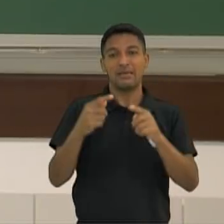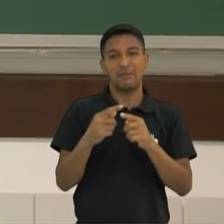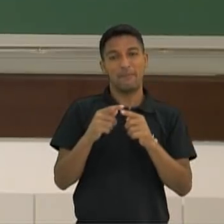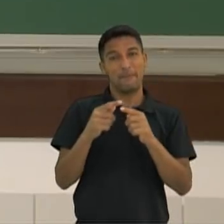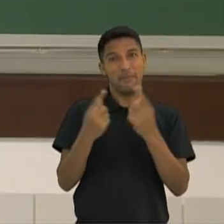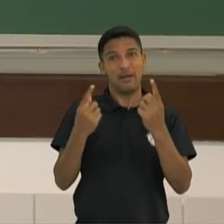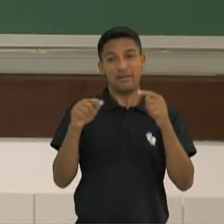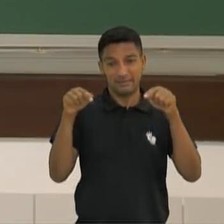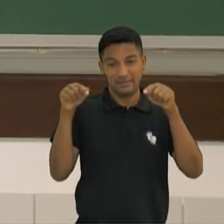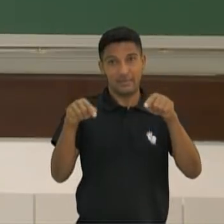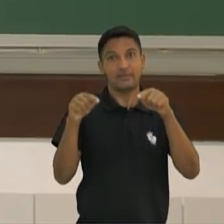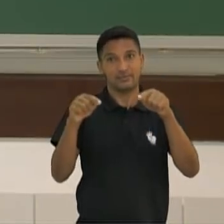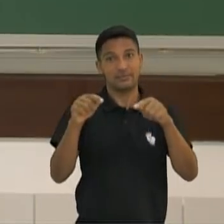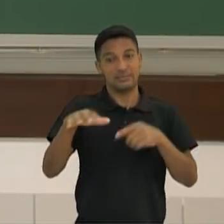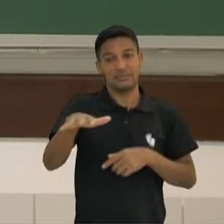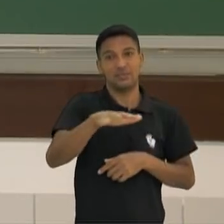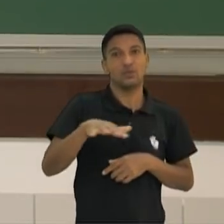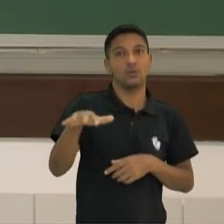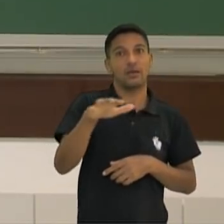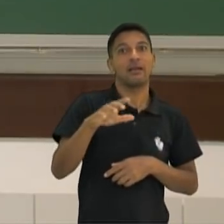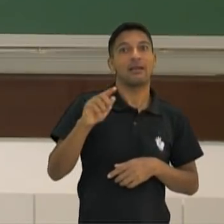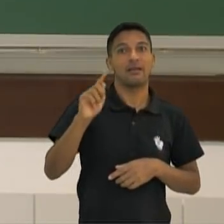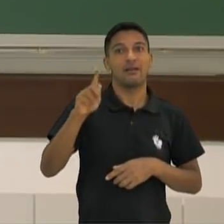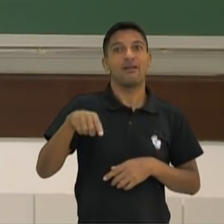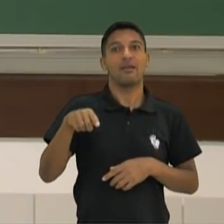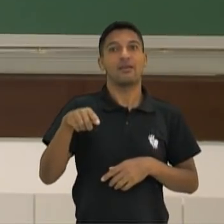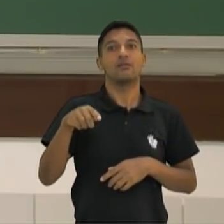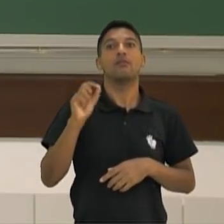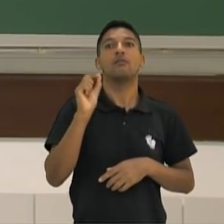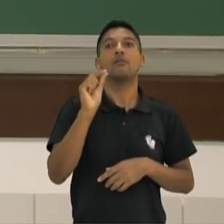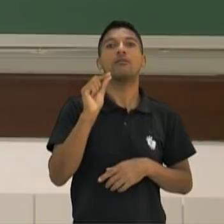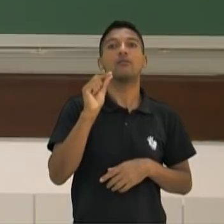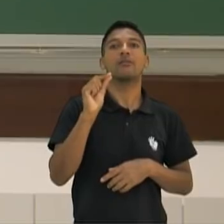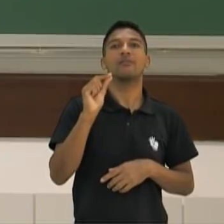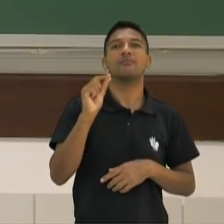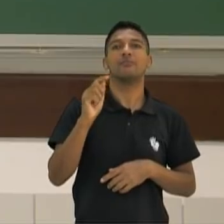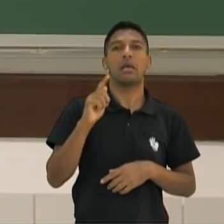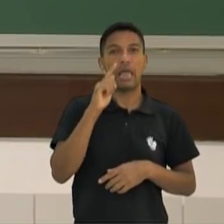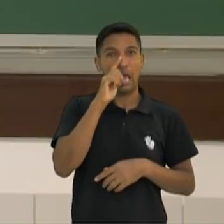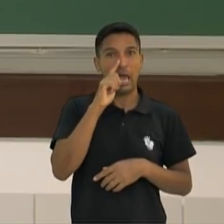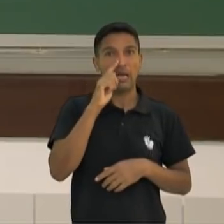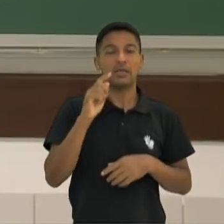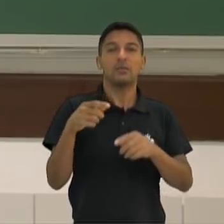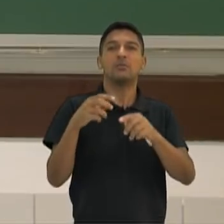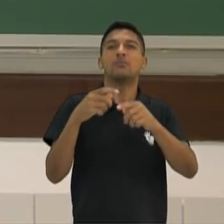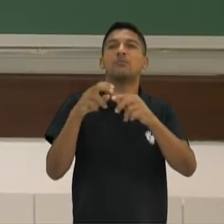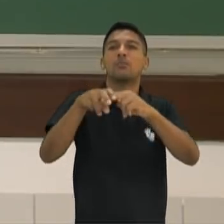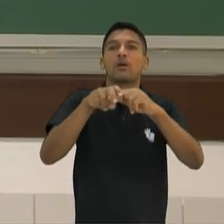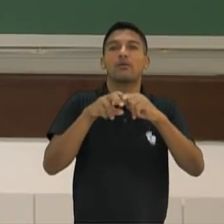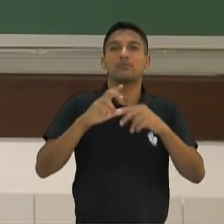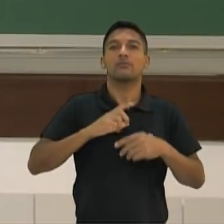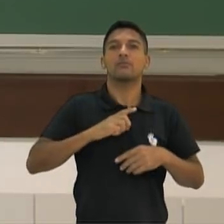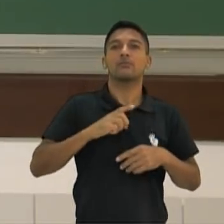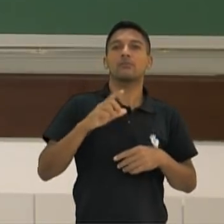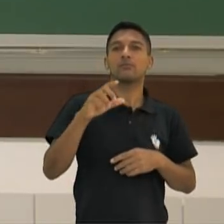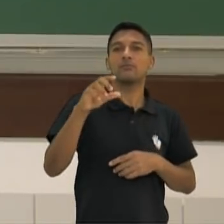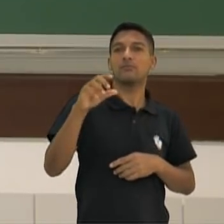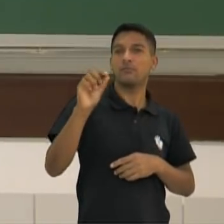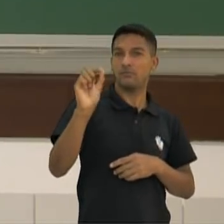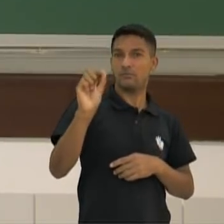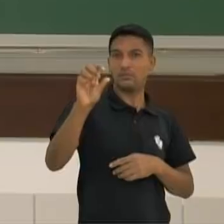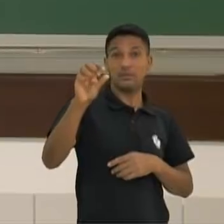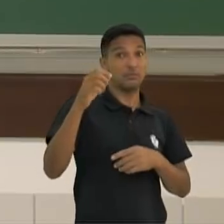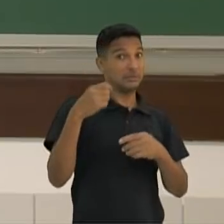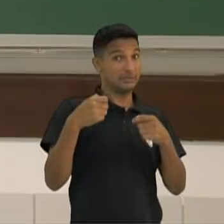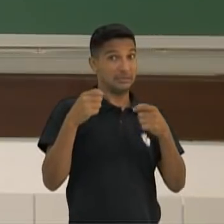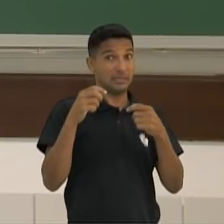uma geração de renda, temos que ver a situação da chamada salubridade do emprego, o que muitas vezes não